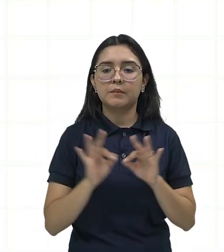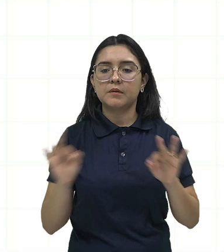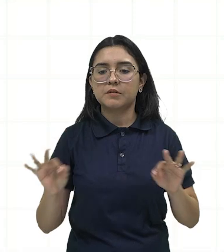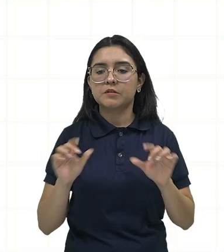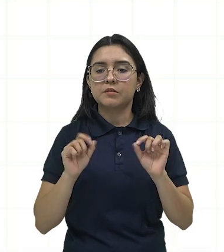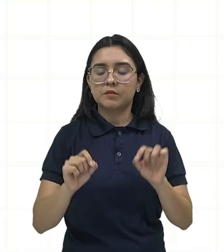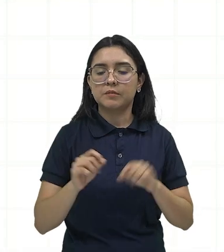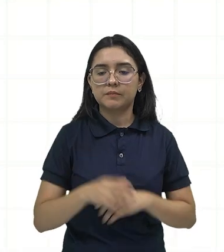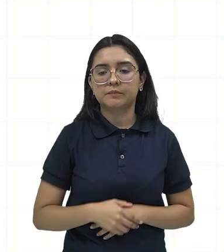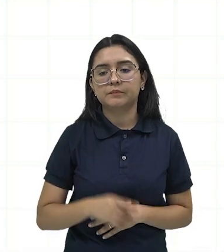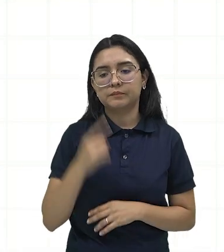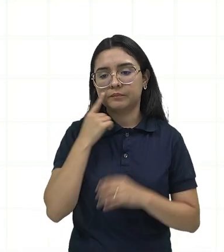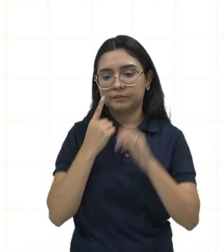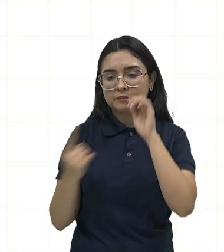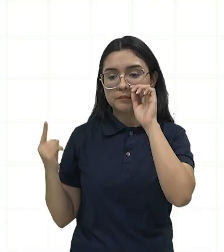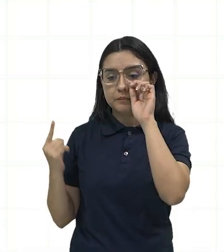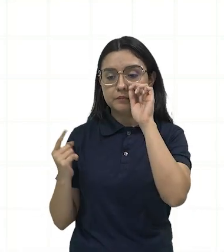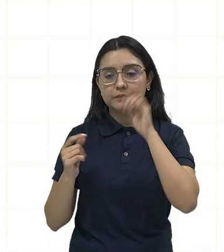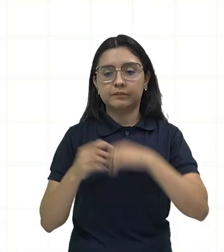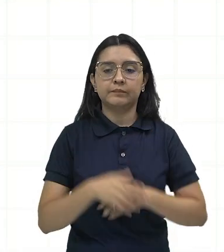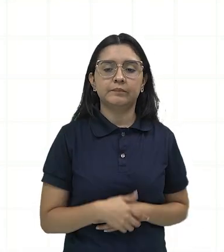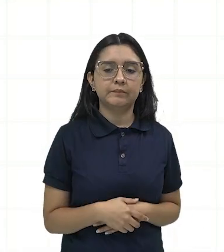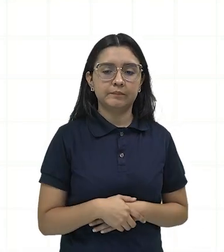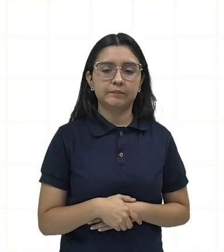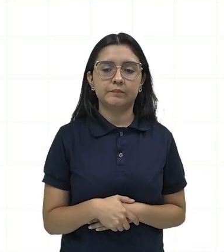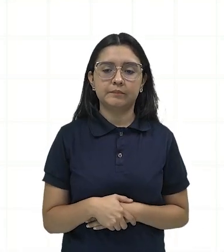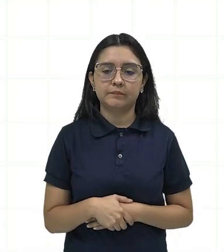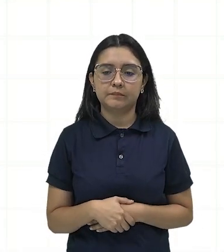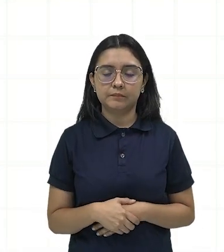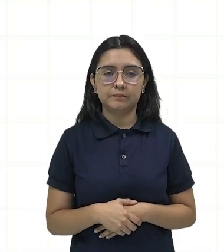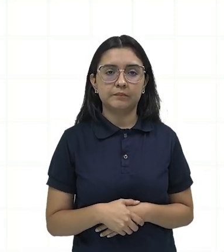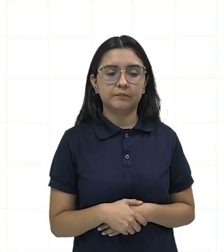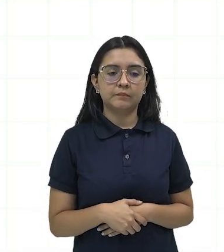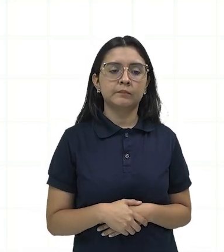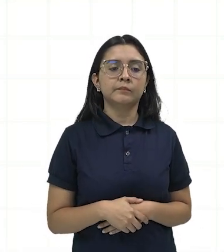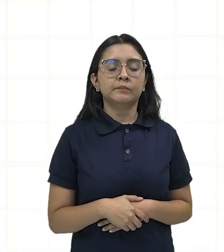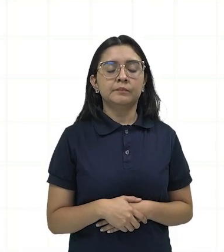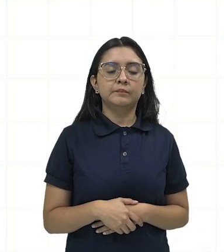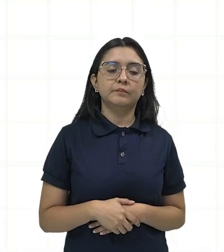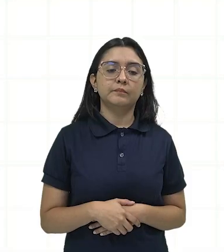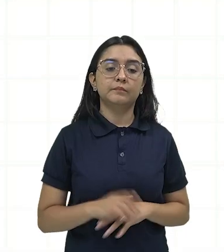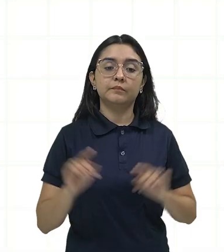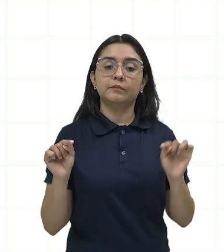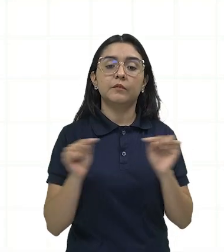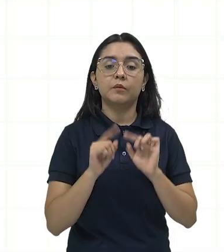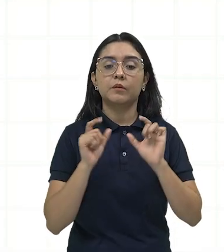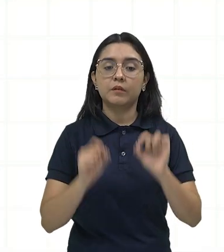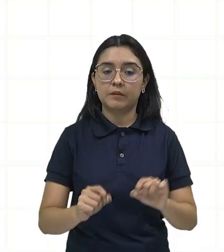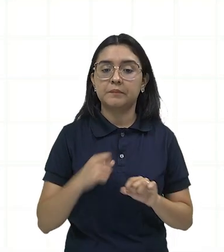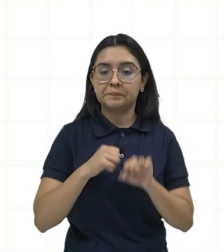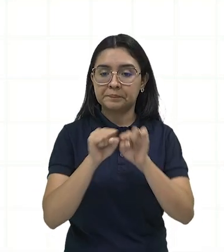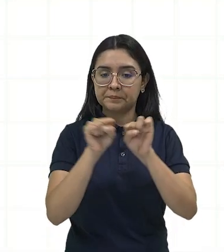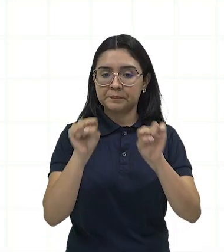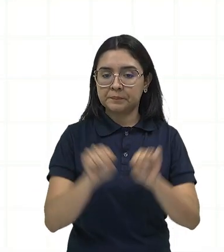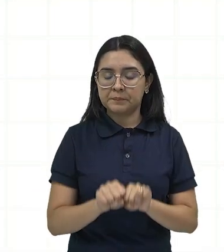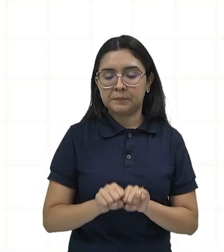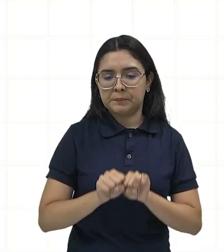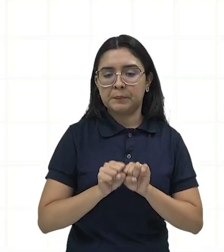tá? Essa unidade de medida aqui significa ohm vezes metro. de acordo com o